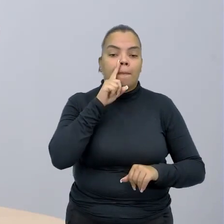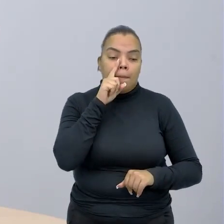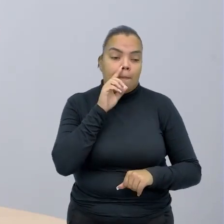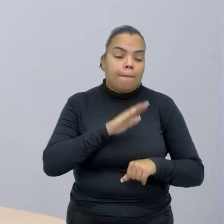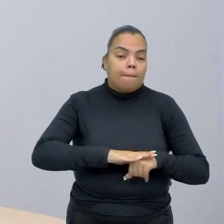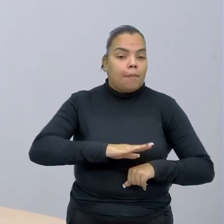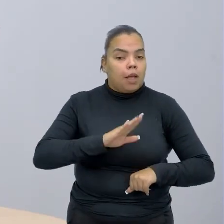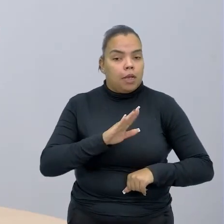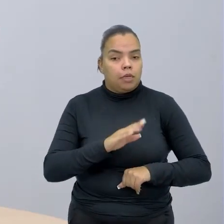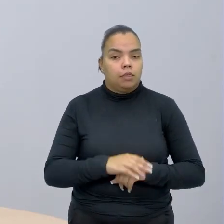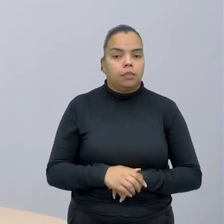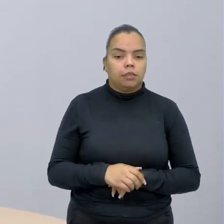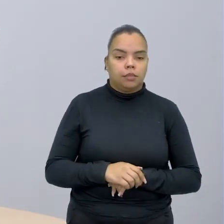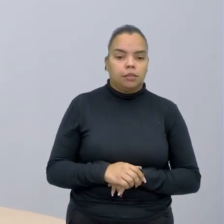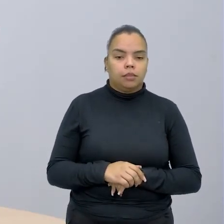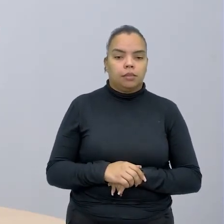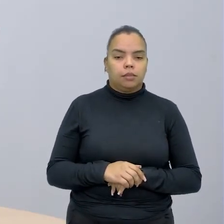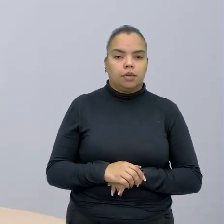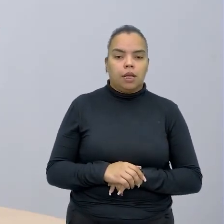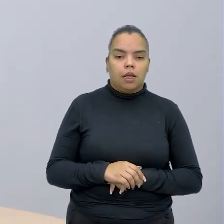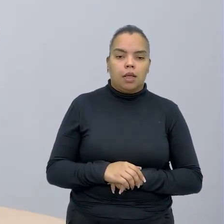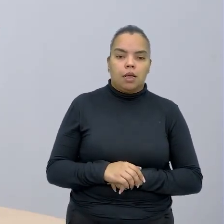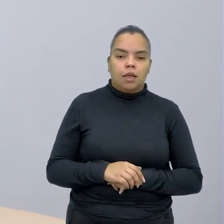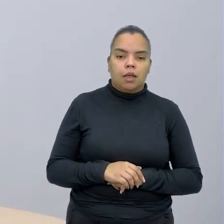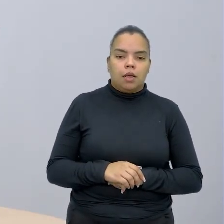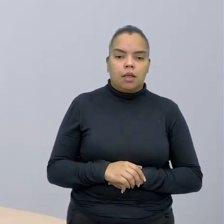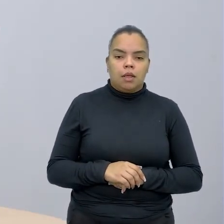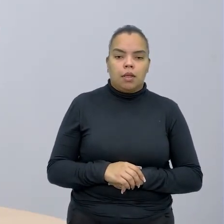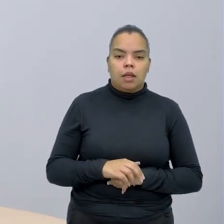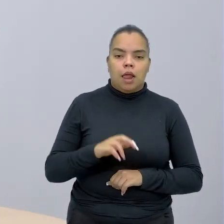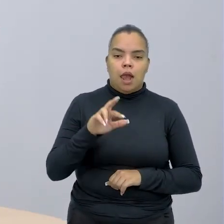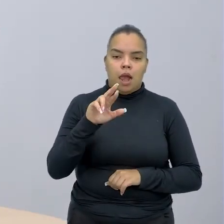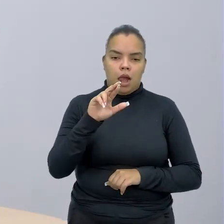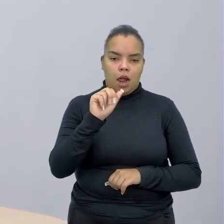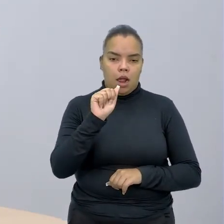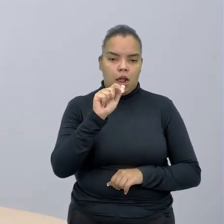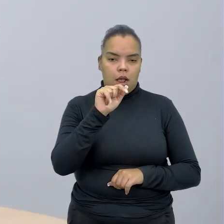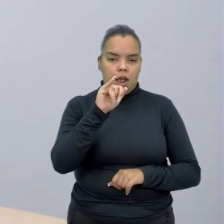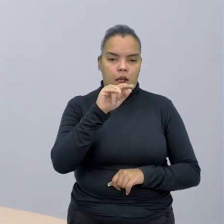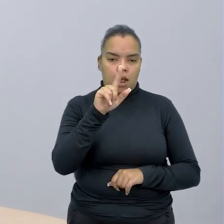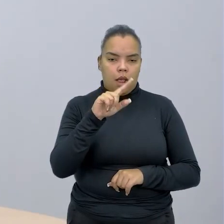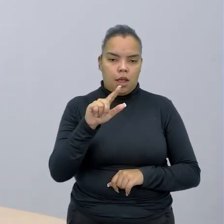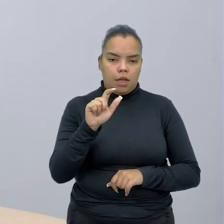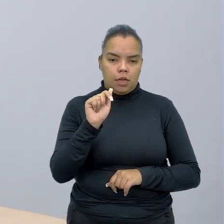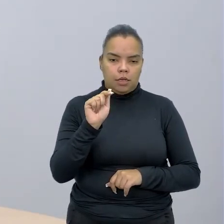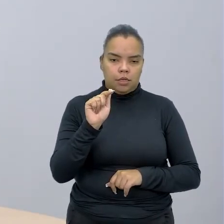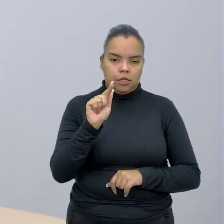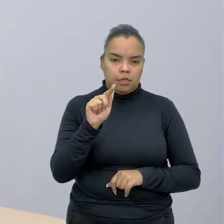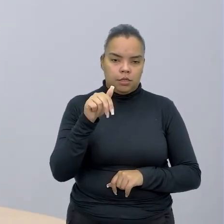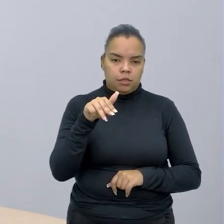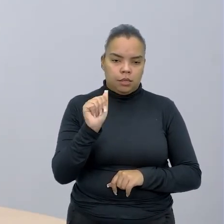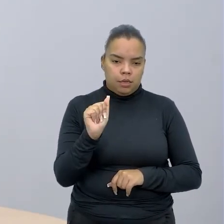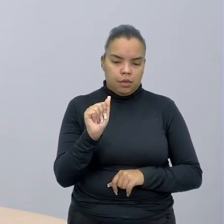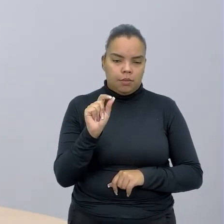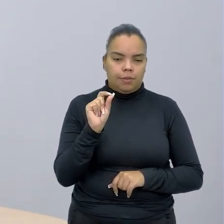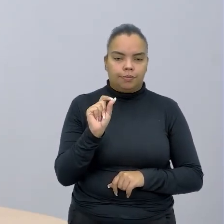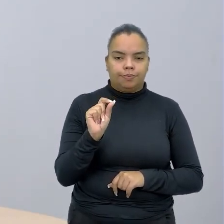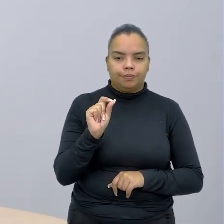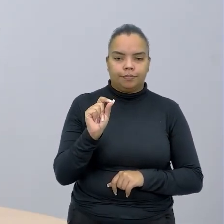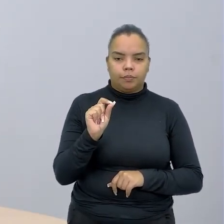fala raios gama. O Leonilson fala raios gama. E aí a gente volta para os bom dias